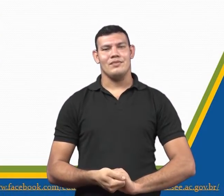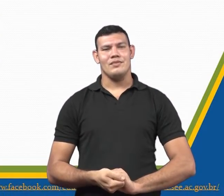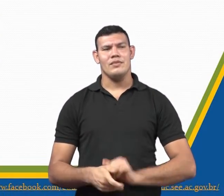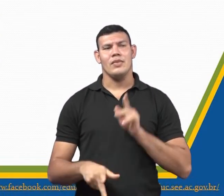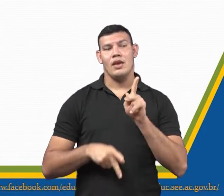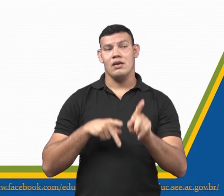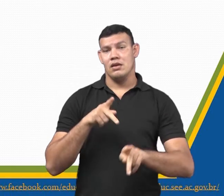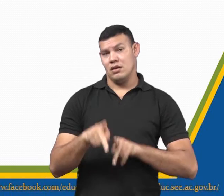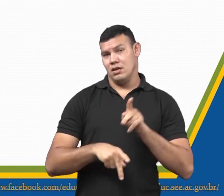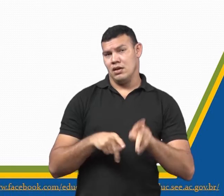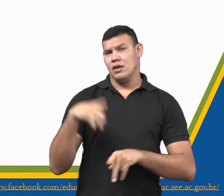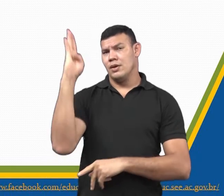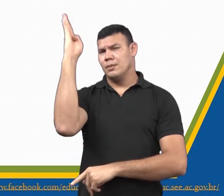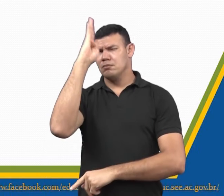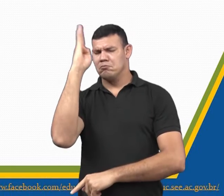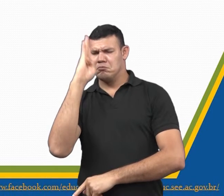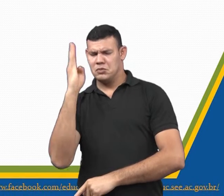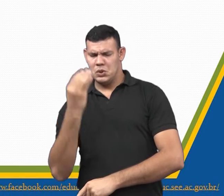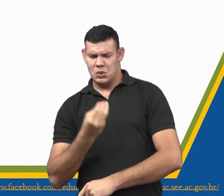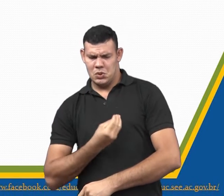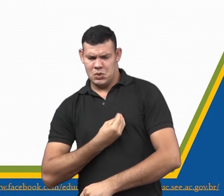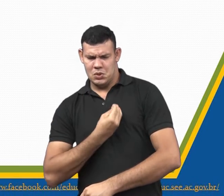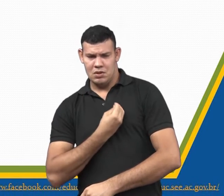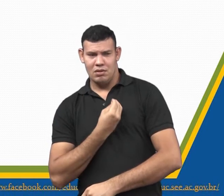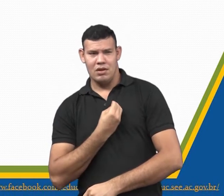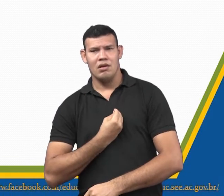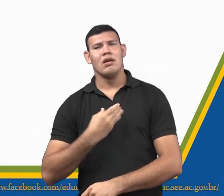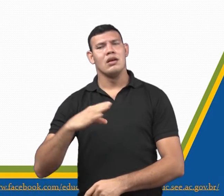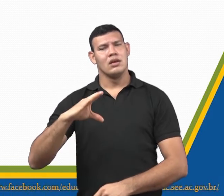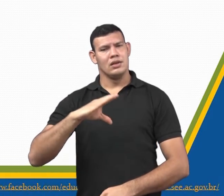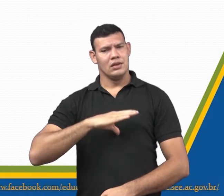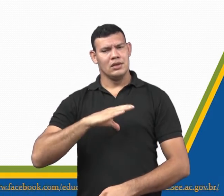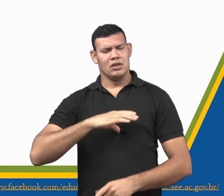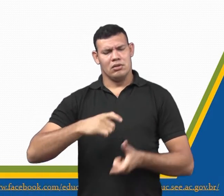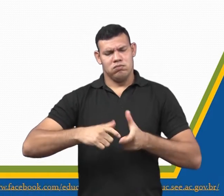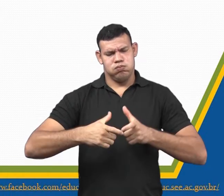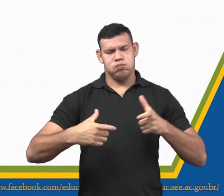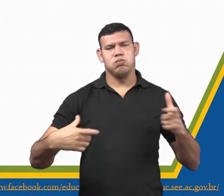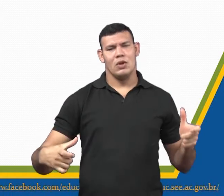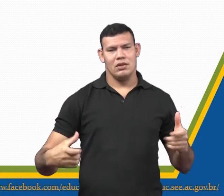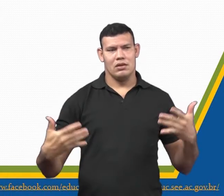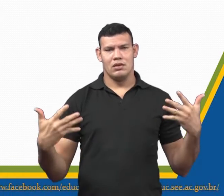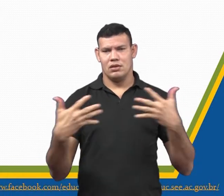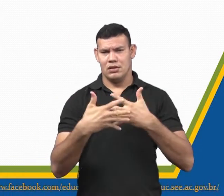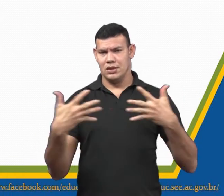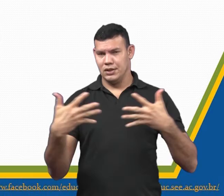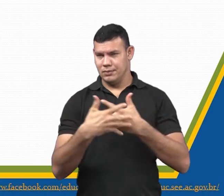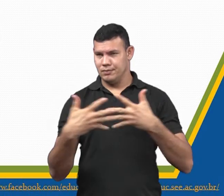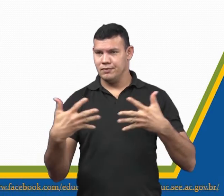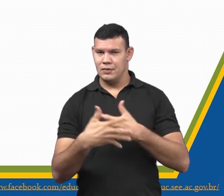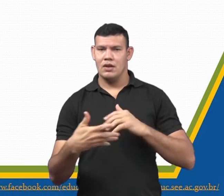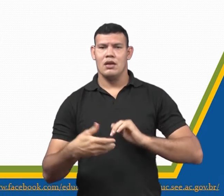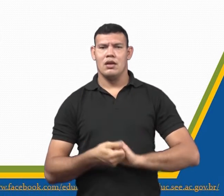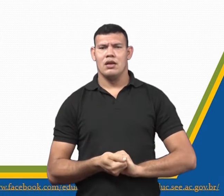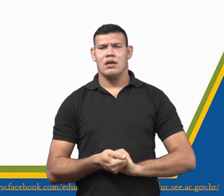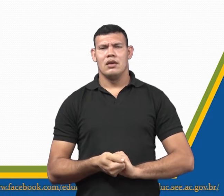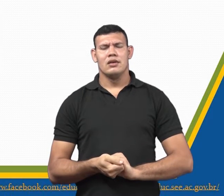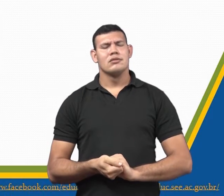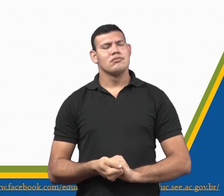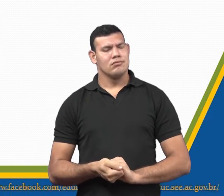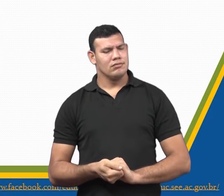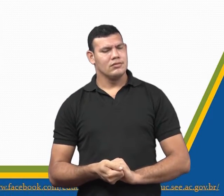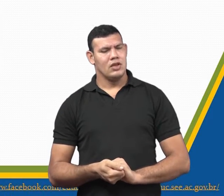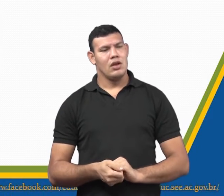A população brasileira vive a maior parte nas cidades. Cerca de 84% dos habitantes do Brasil vivem na